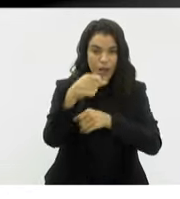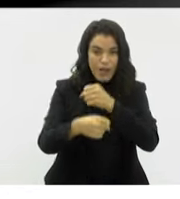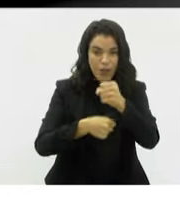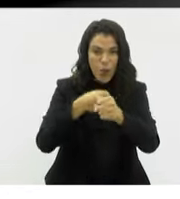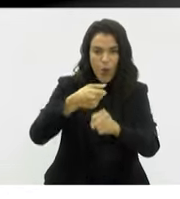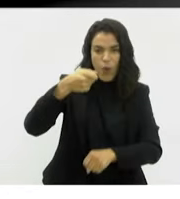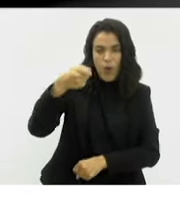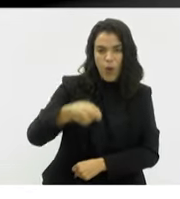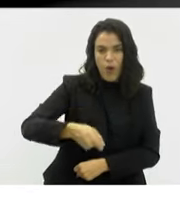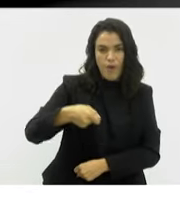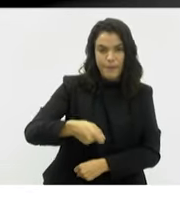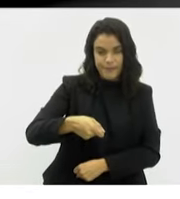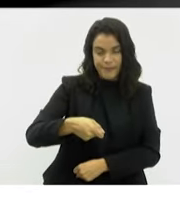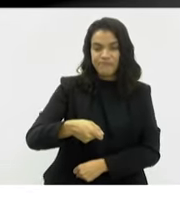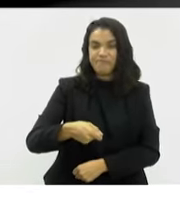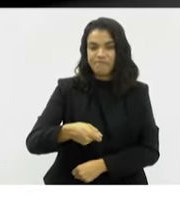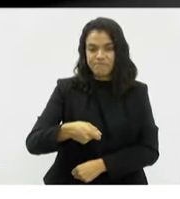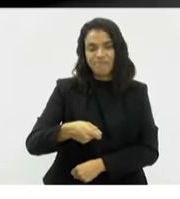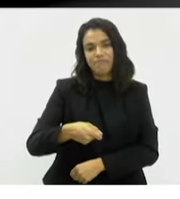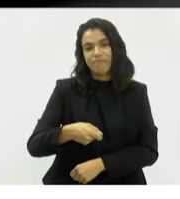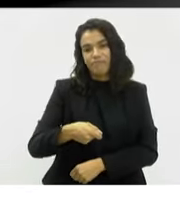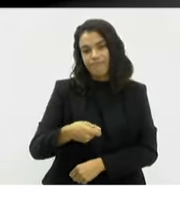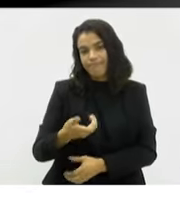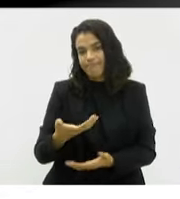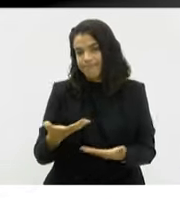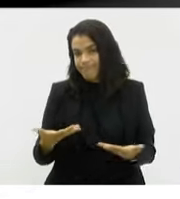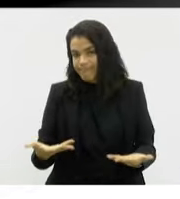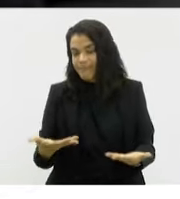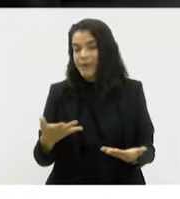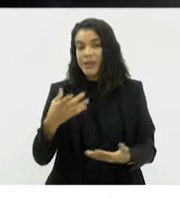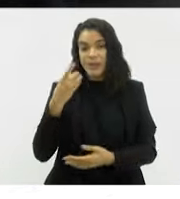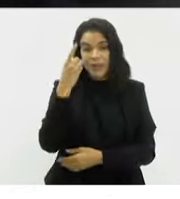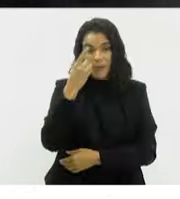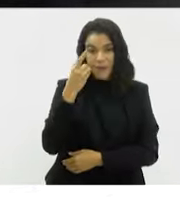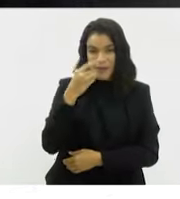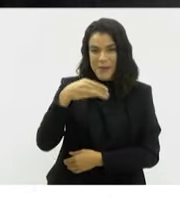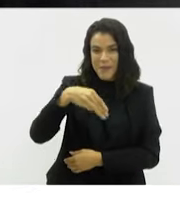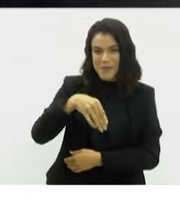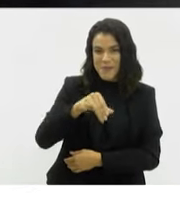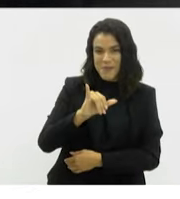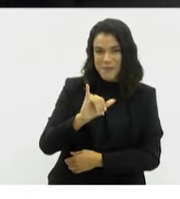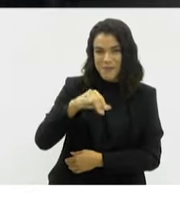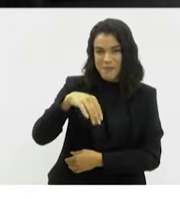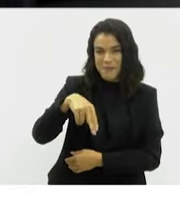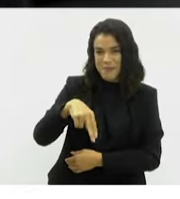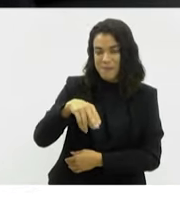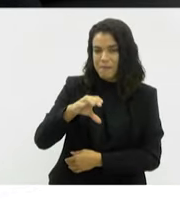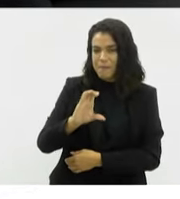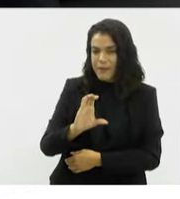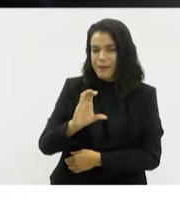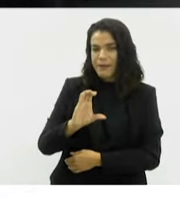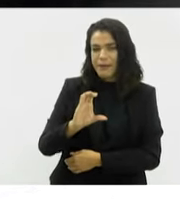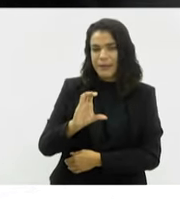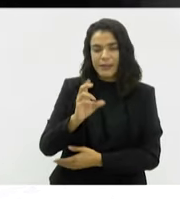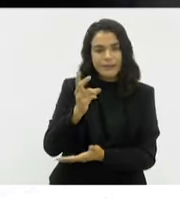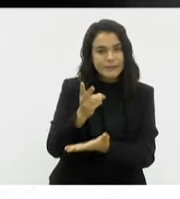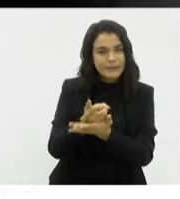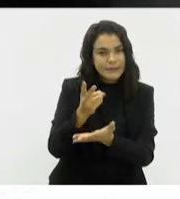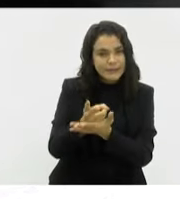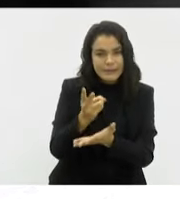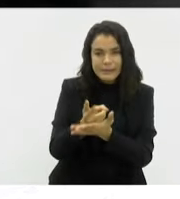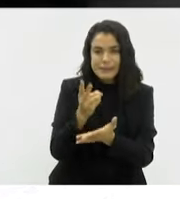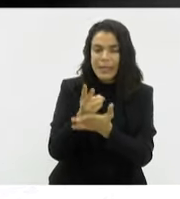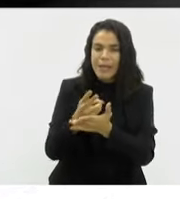obrigatória, com todo o pesar do deputado Carlos Mink, que sempre foi utilizada nos